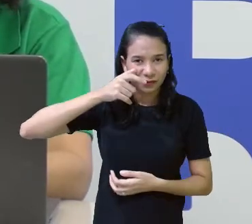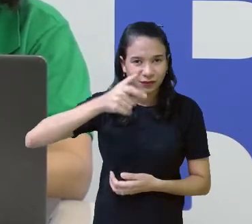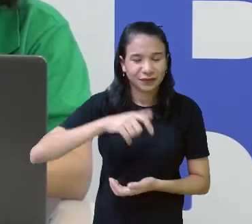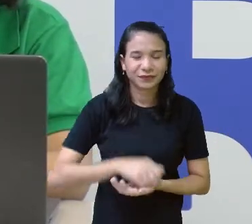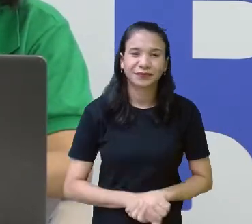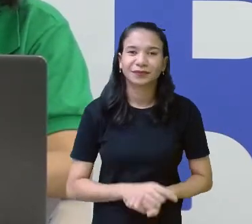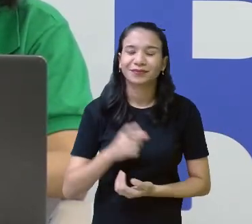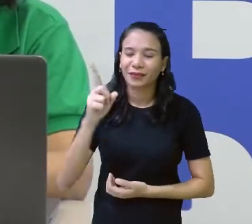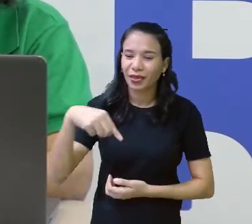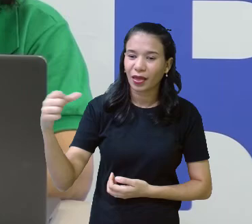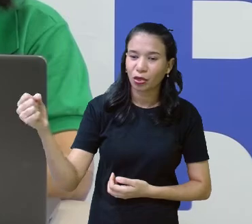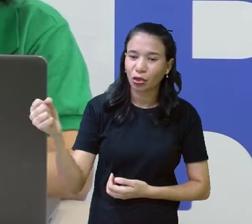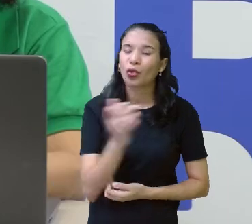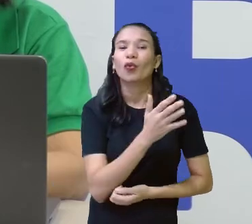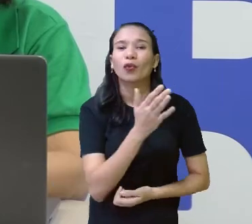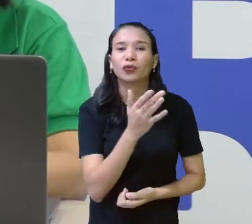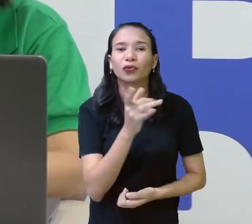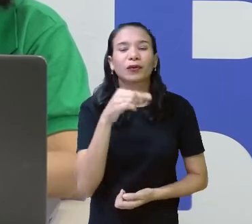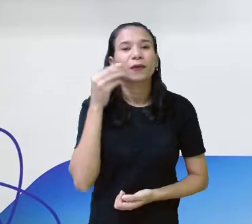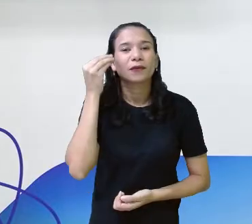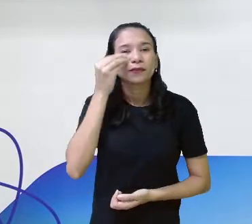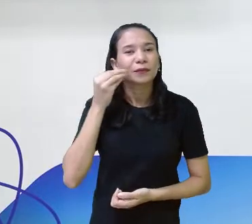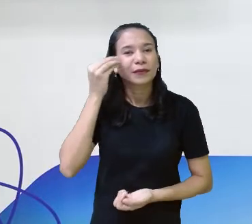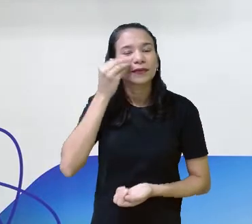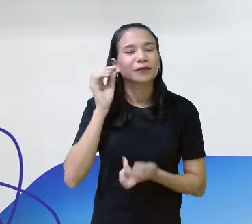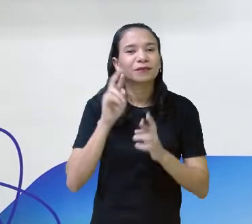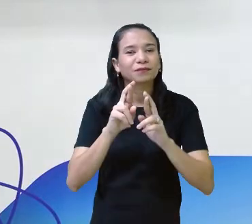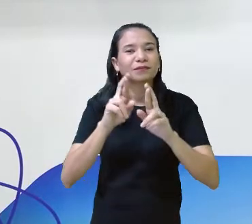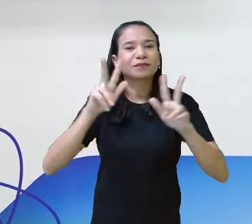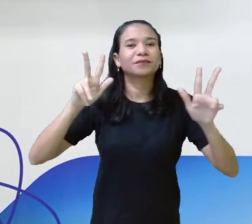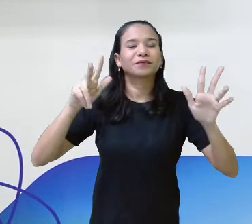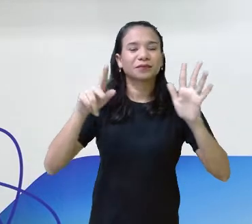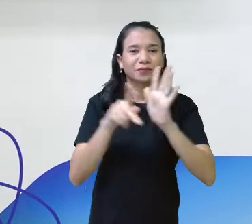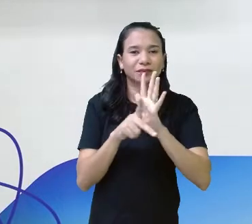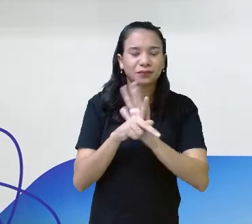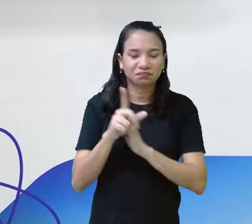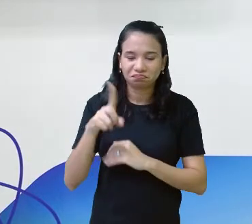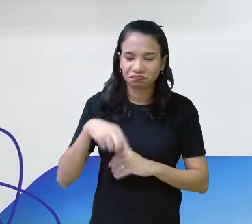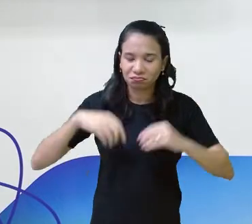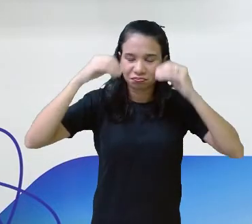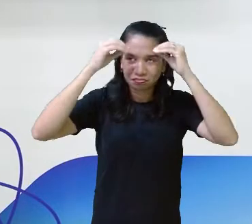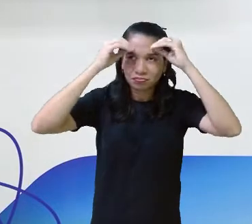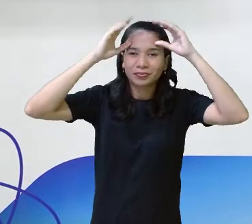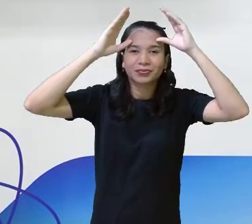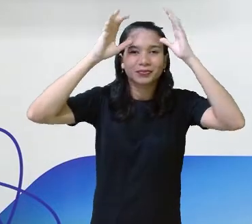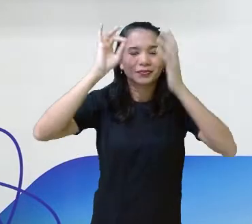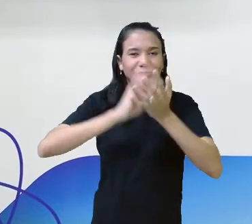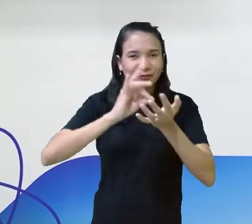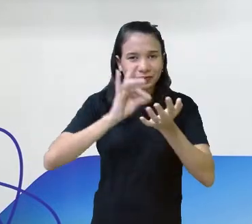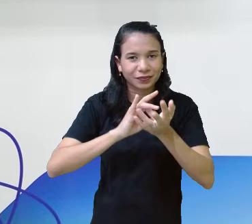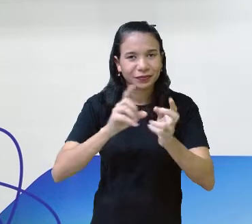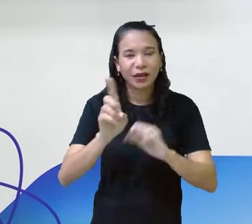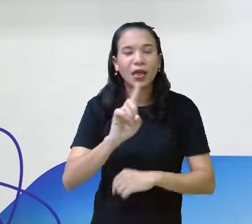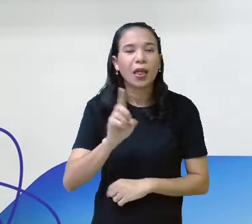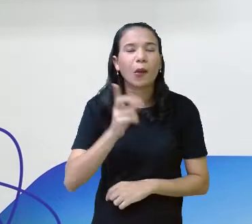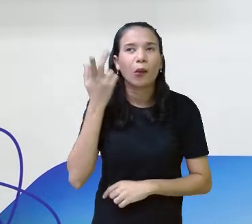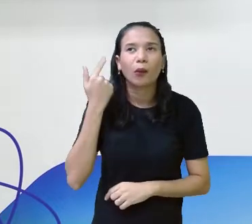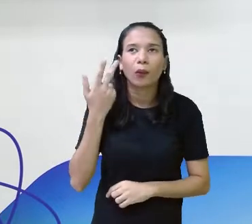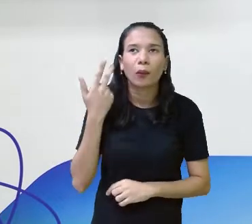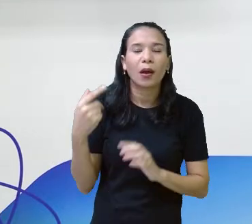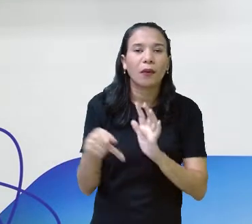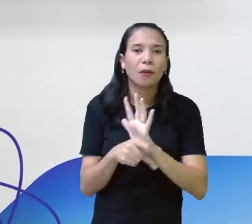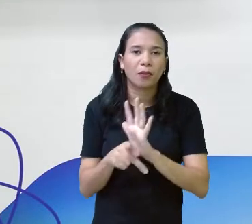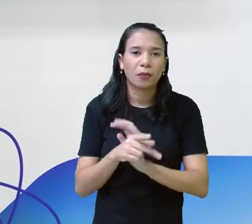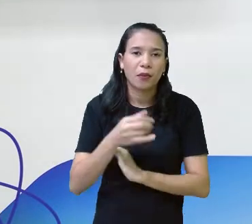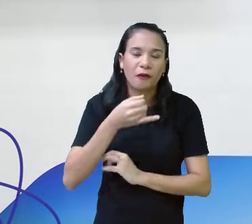É uma coisa nova, não é? É uma experiência, assim, muito diferente e muito rica, não é? Não é tão comum,